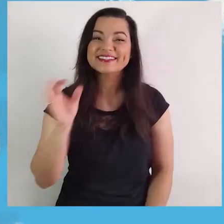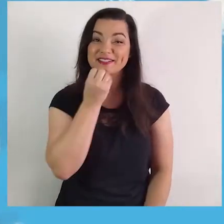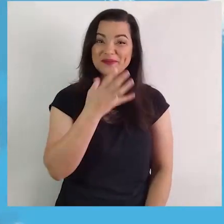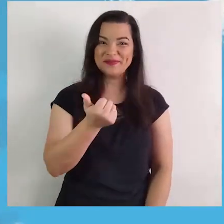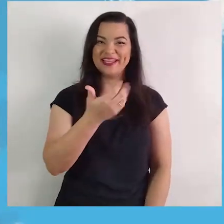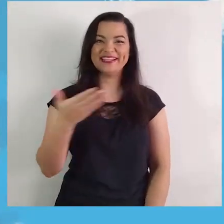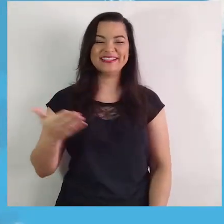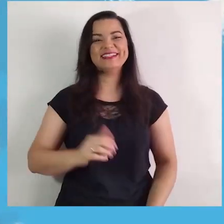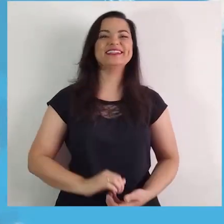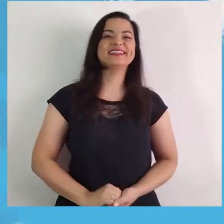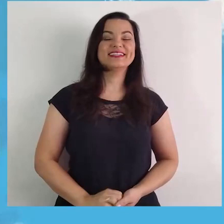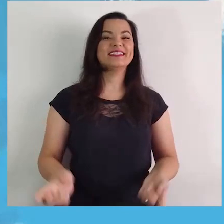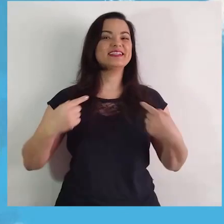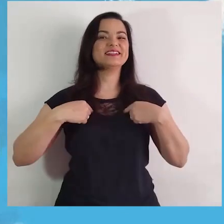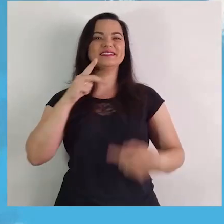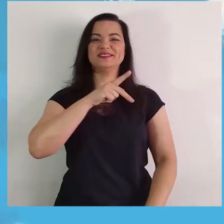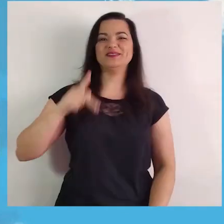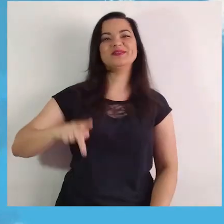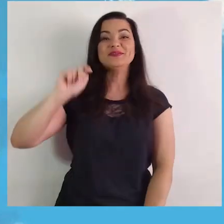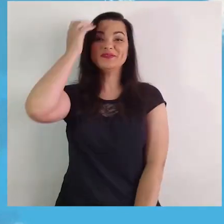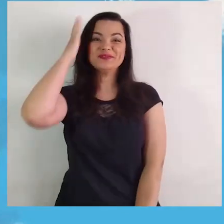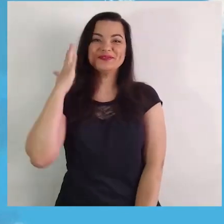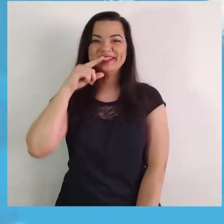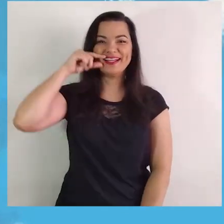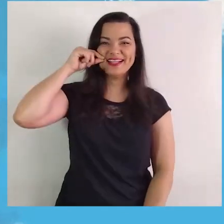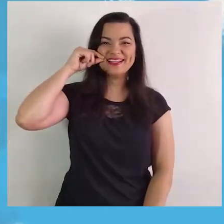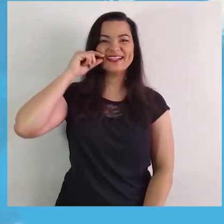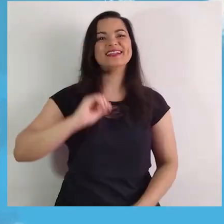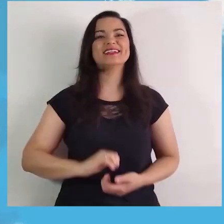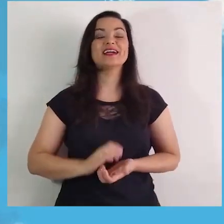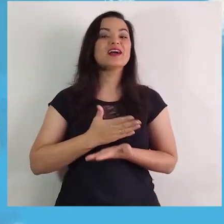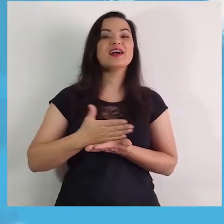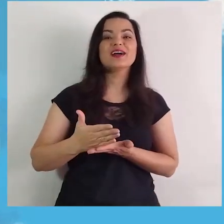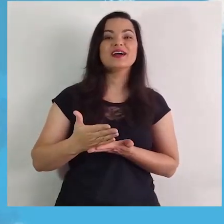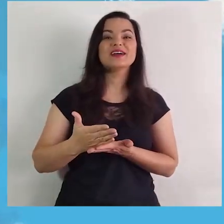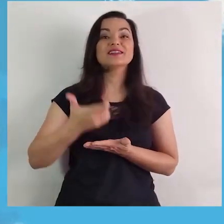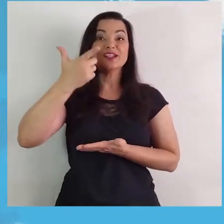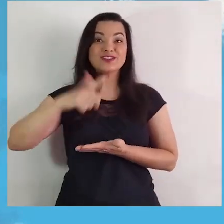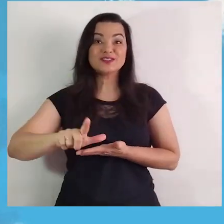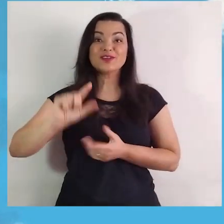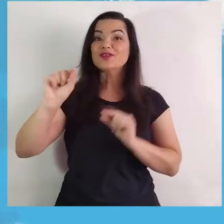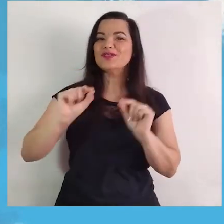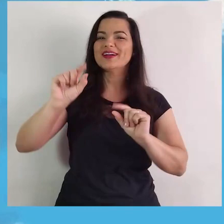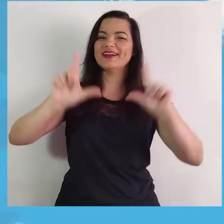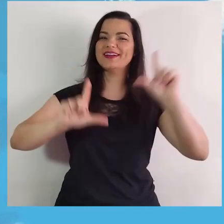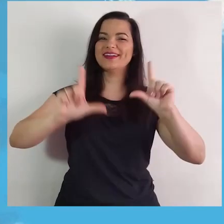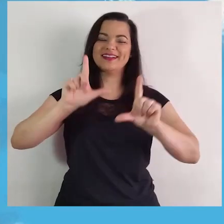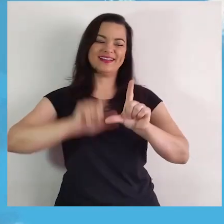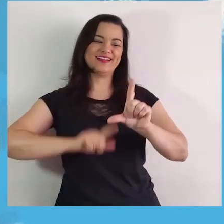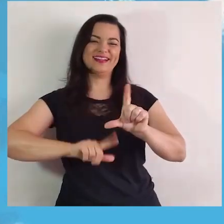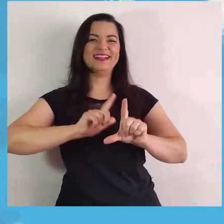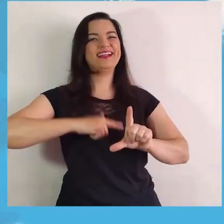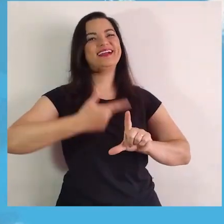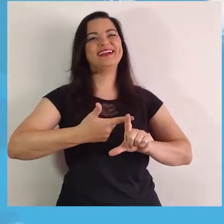Olá, crianças! Tudo bem com vocês? Eu sou a professora Thalita e está começando mais um programa Além